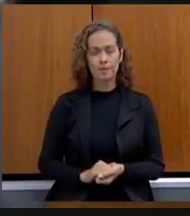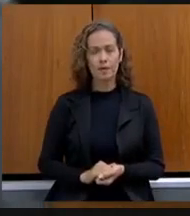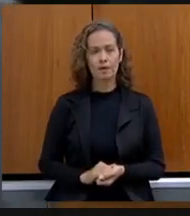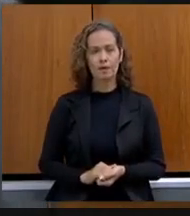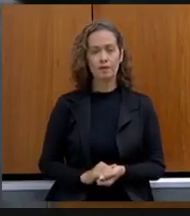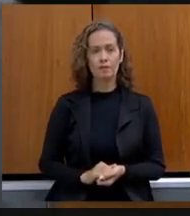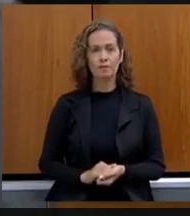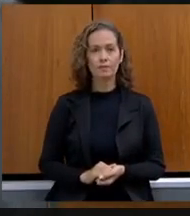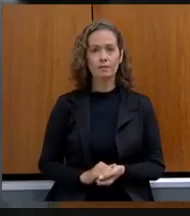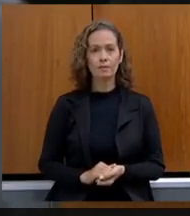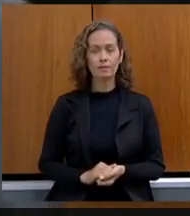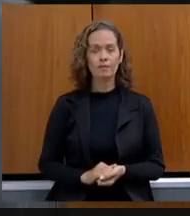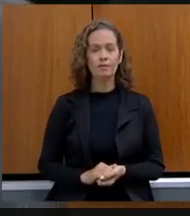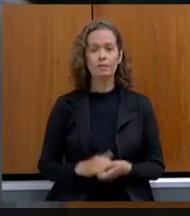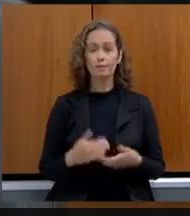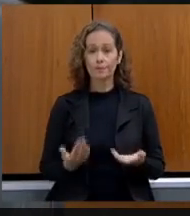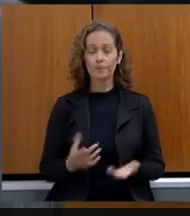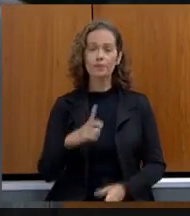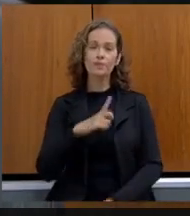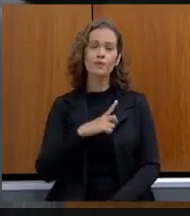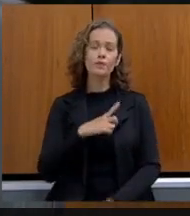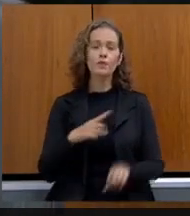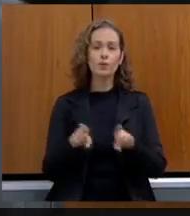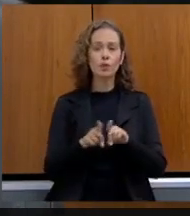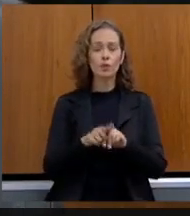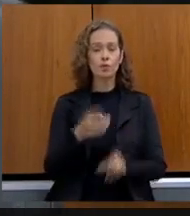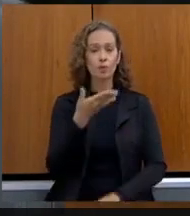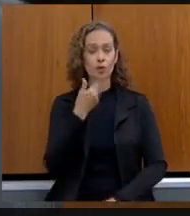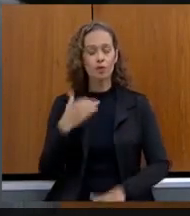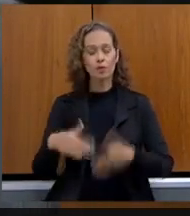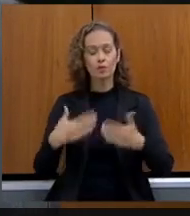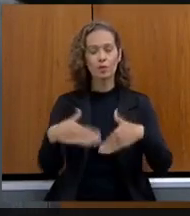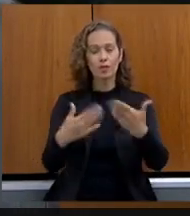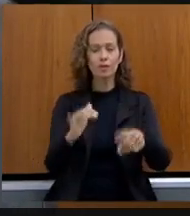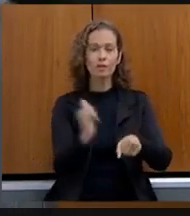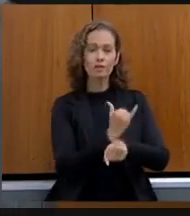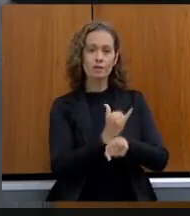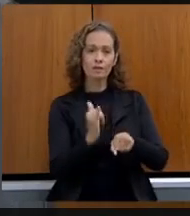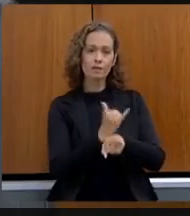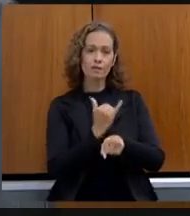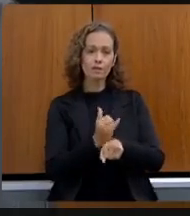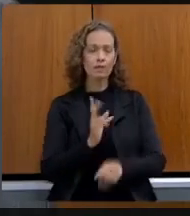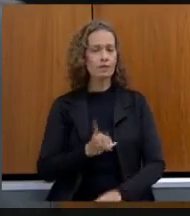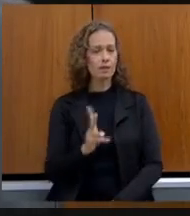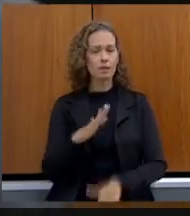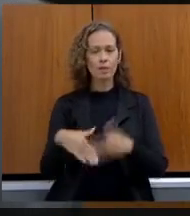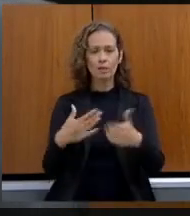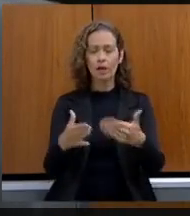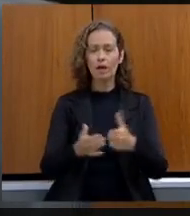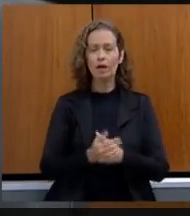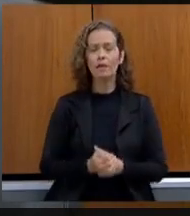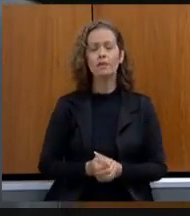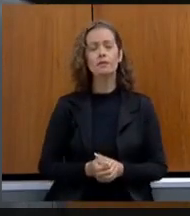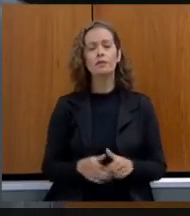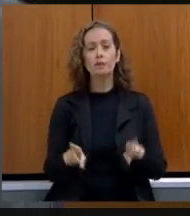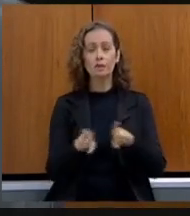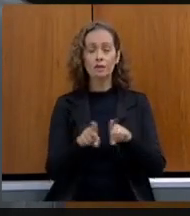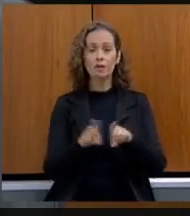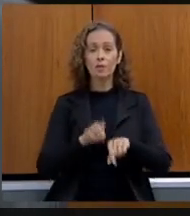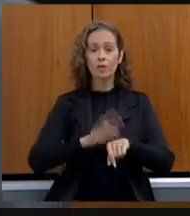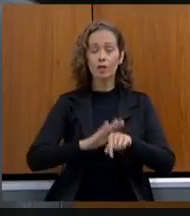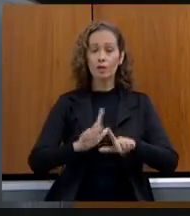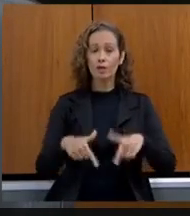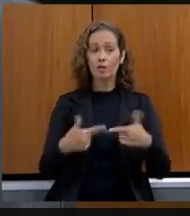é tivemos não sobe a mente melhorando esse processo das Ferramentas cada vez mais mas não tendo a continuidade de ações